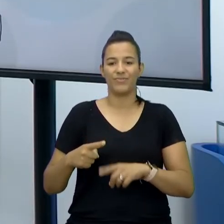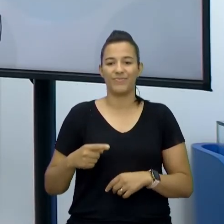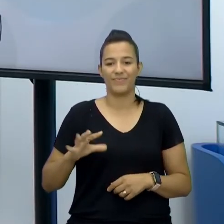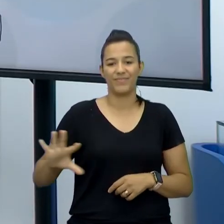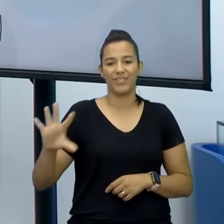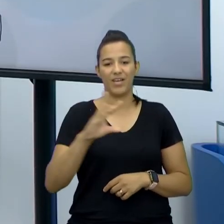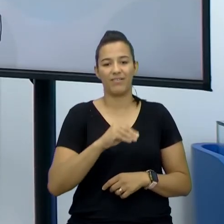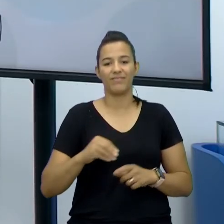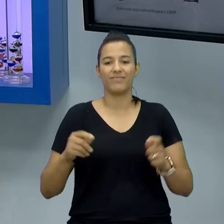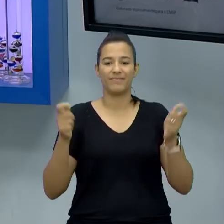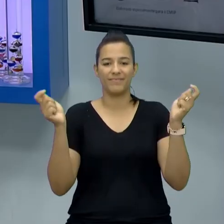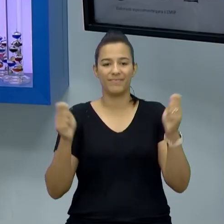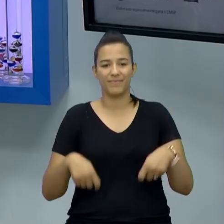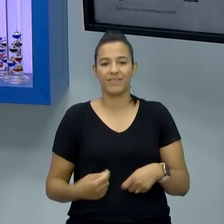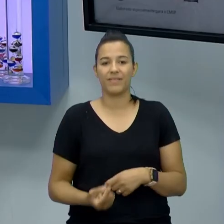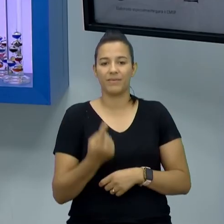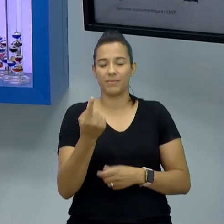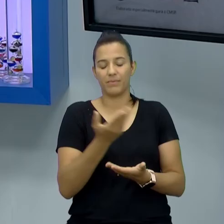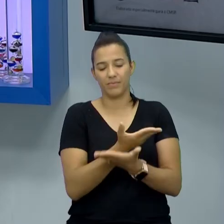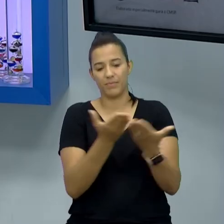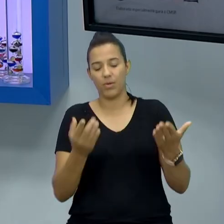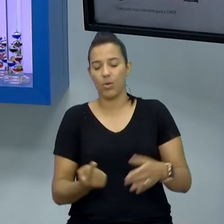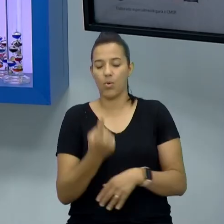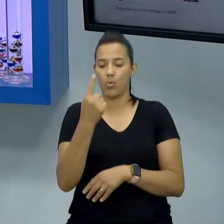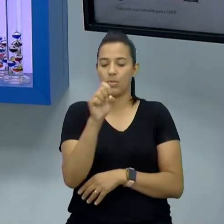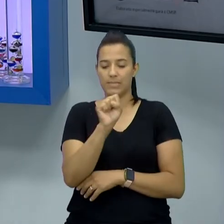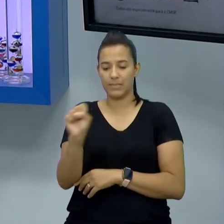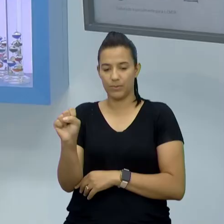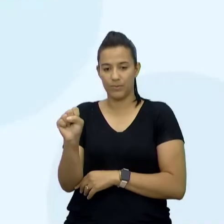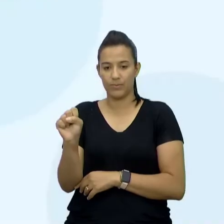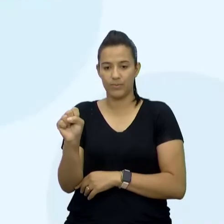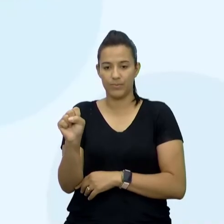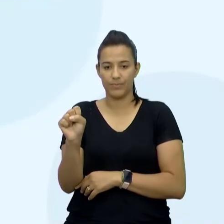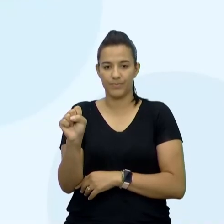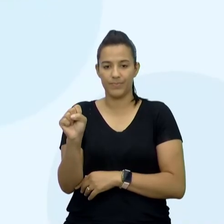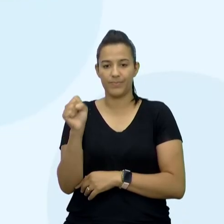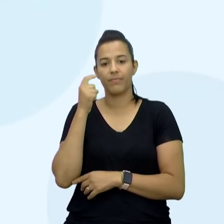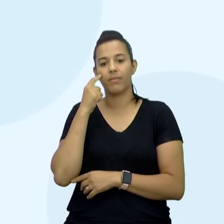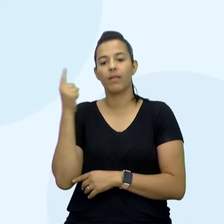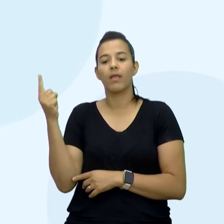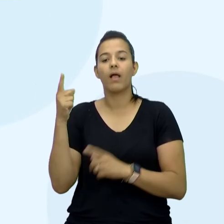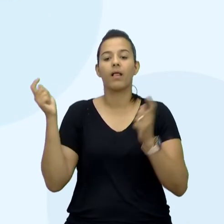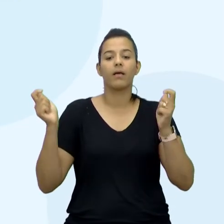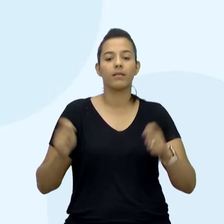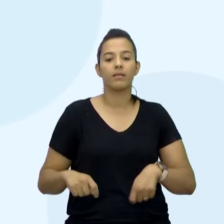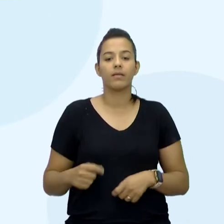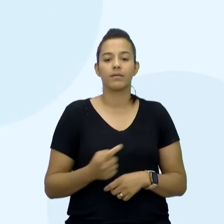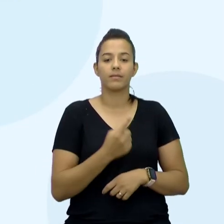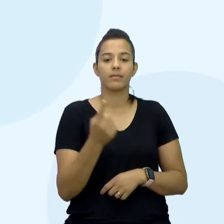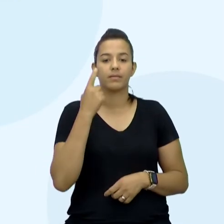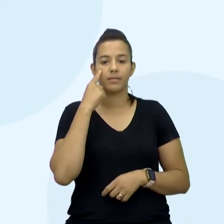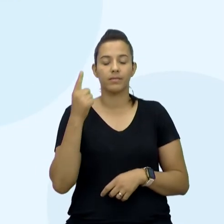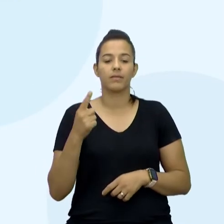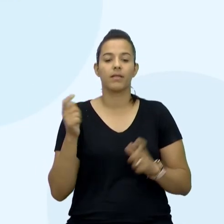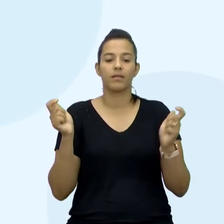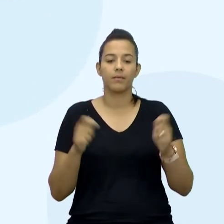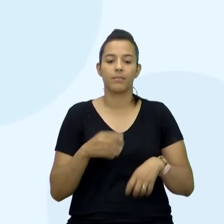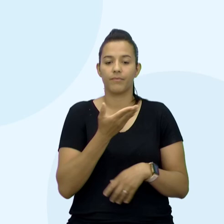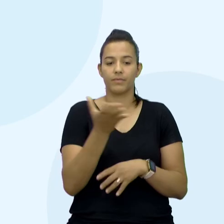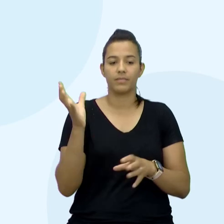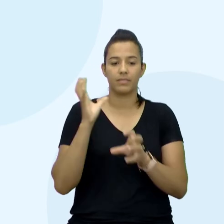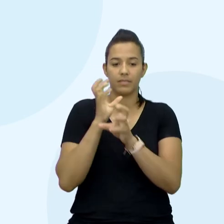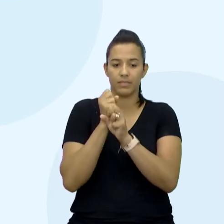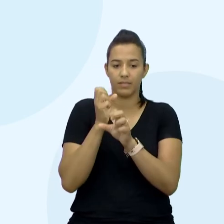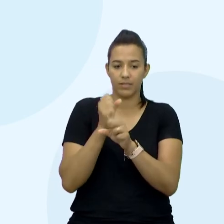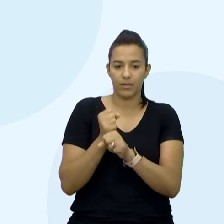Tá aí, pessoal? Tá aí o resultado para vocês, 1 segundo. A lei ali, usei a lei de Hooke para